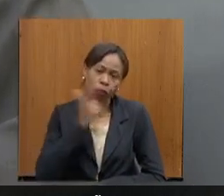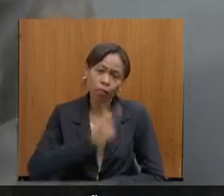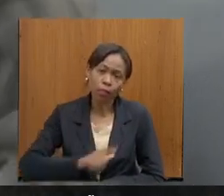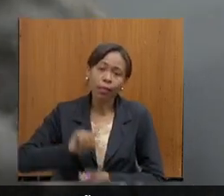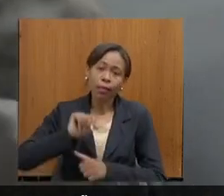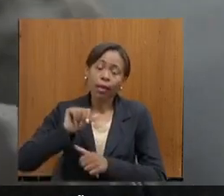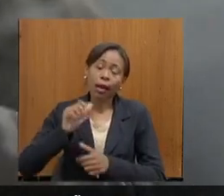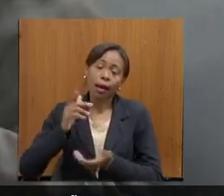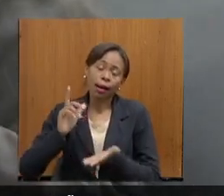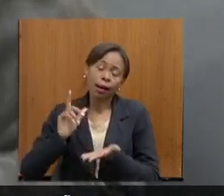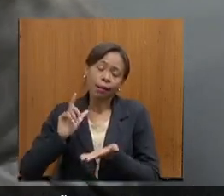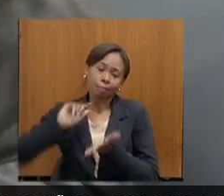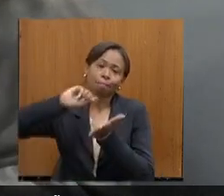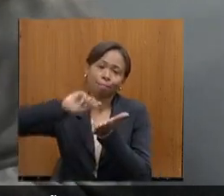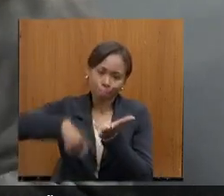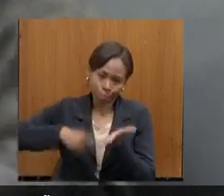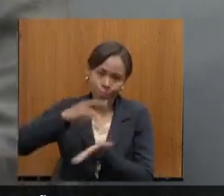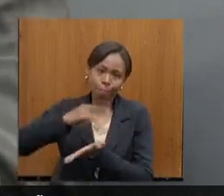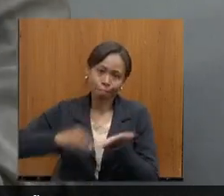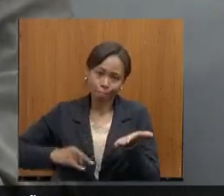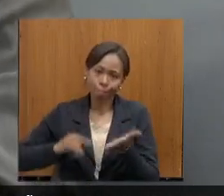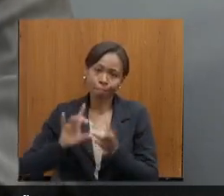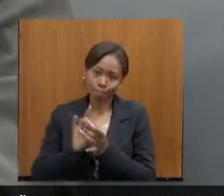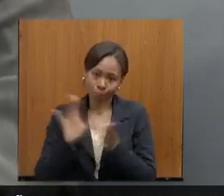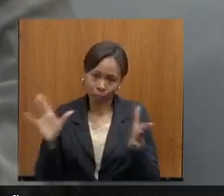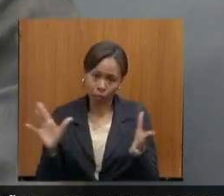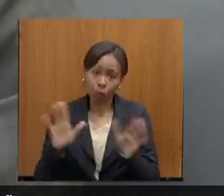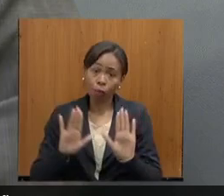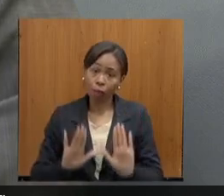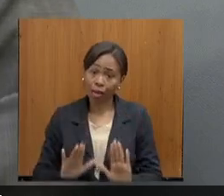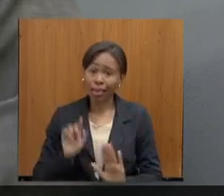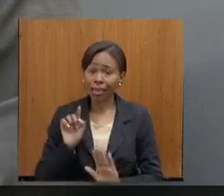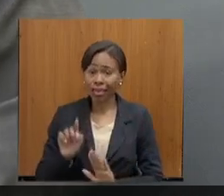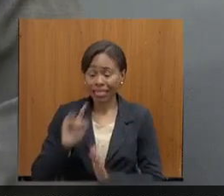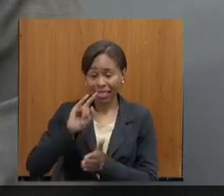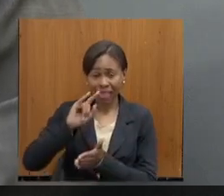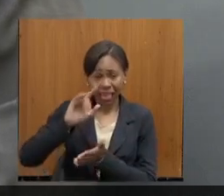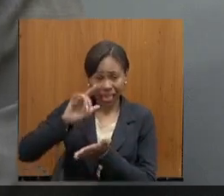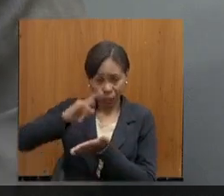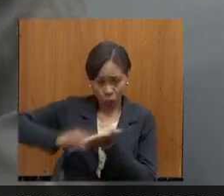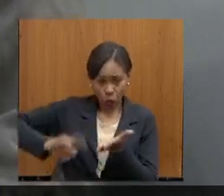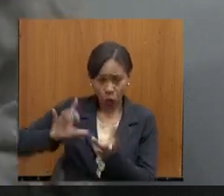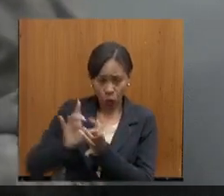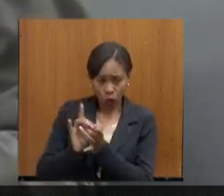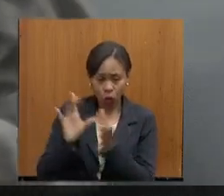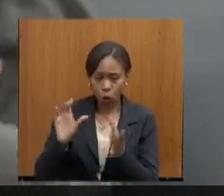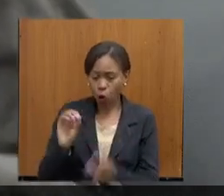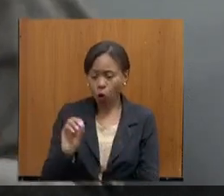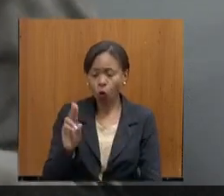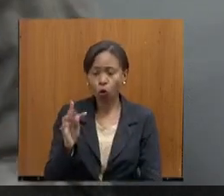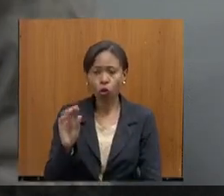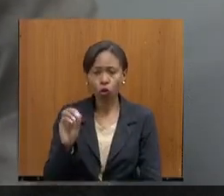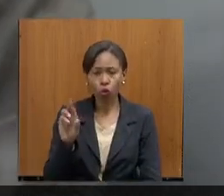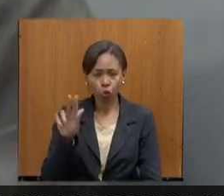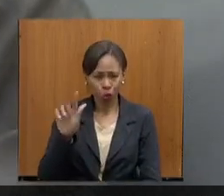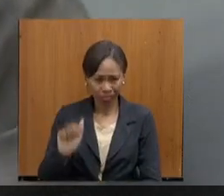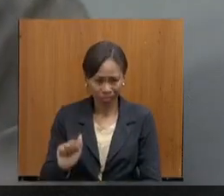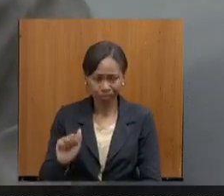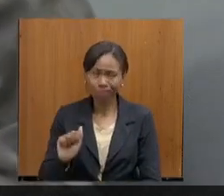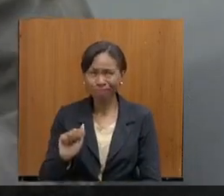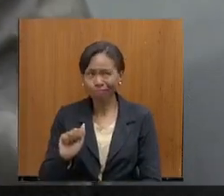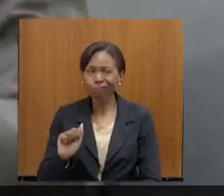no Congresso mas de qualquer modo seguramente a renovação da outorga é custará alguns bilhões de reais